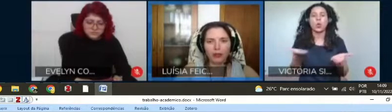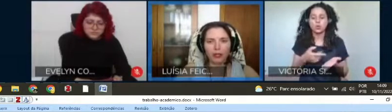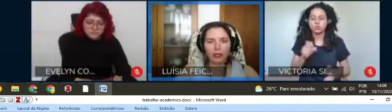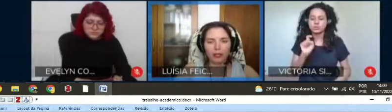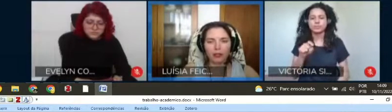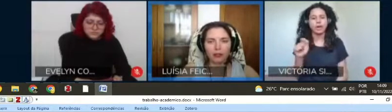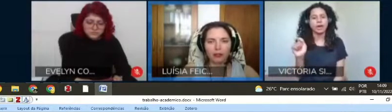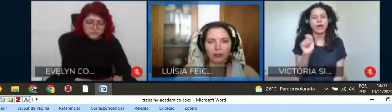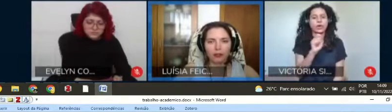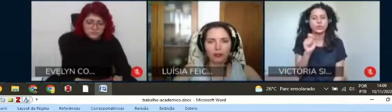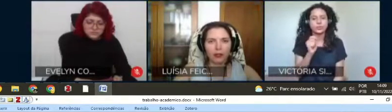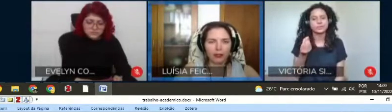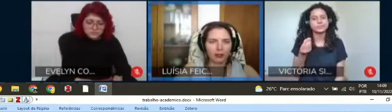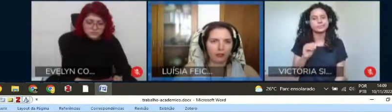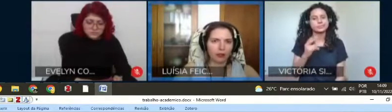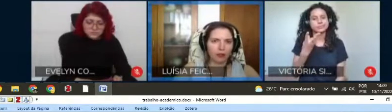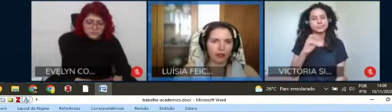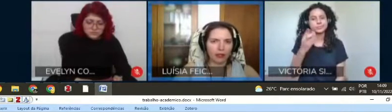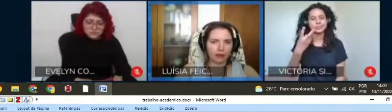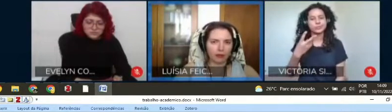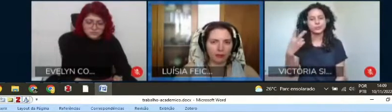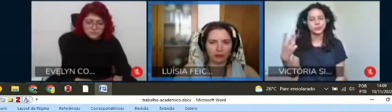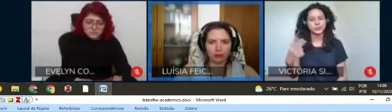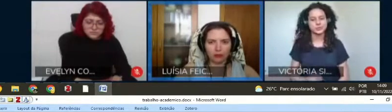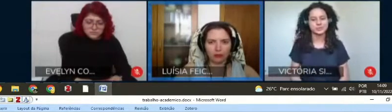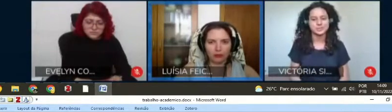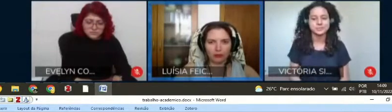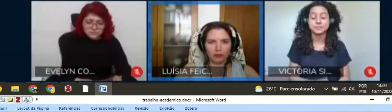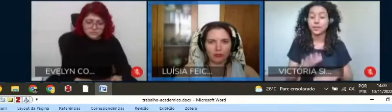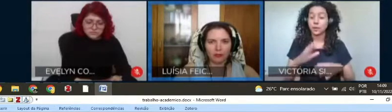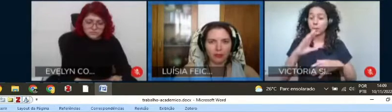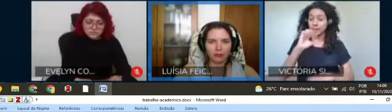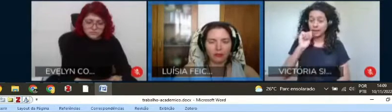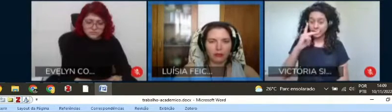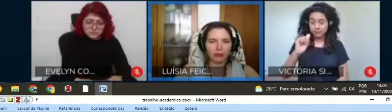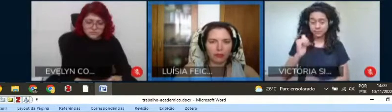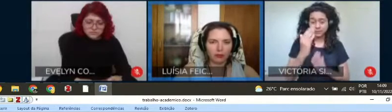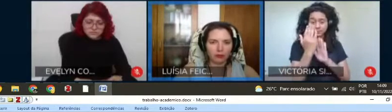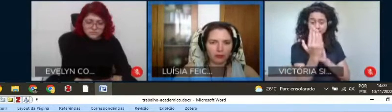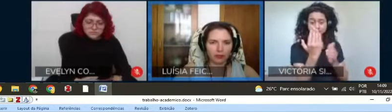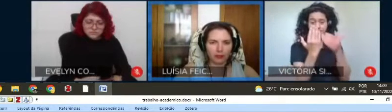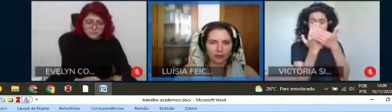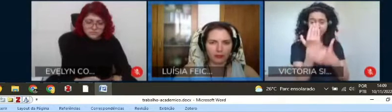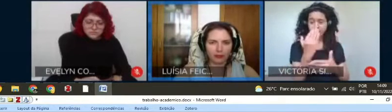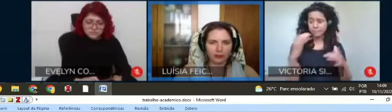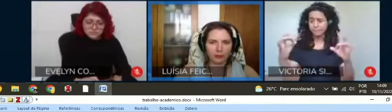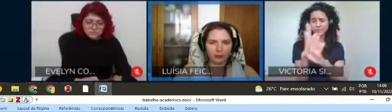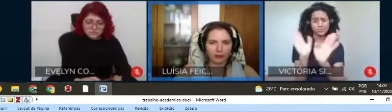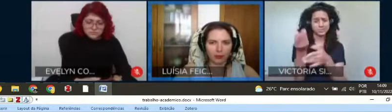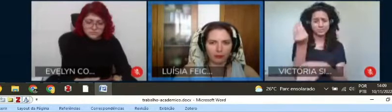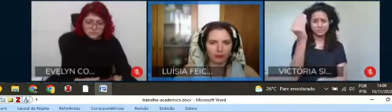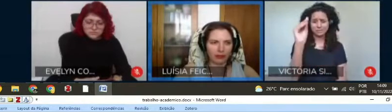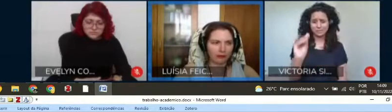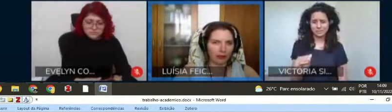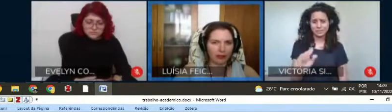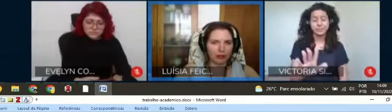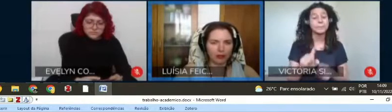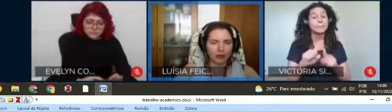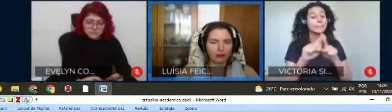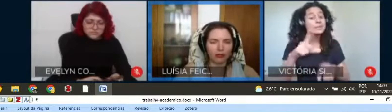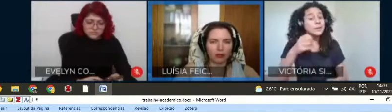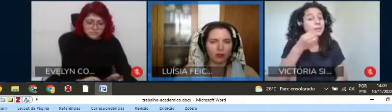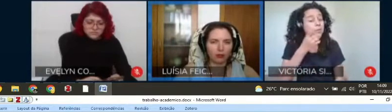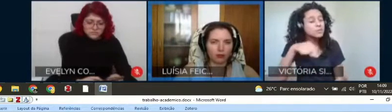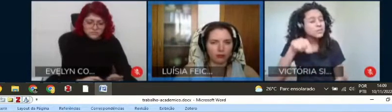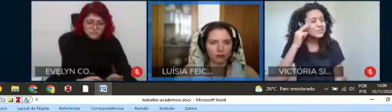ano. E aqui eu tenho a capa pronta, com todos os elementos. A única coisa que às vezes é bom revisar é